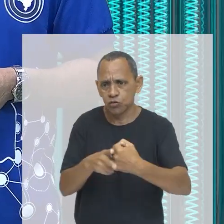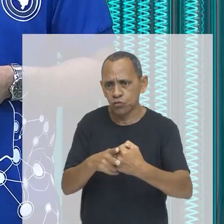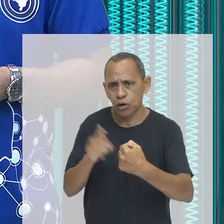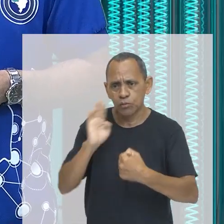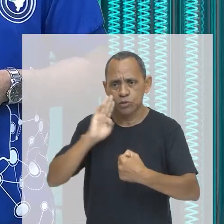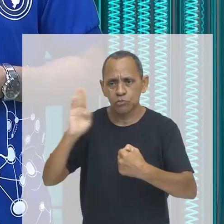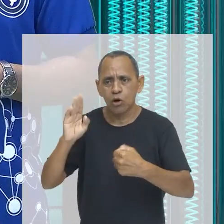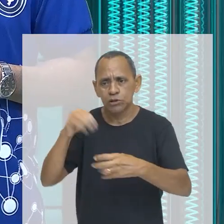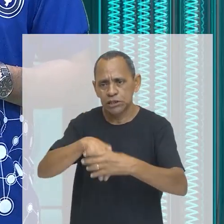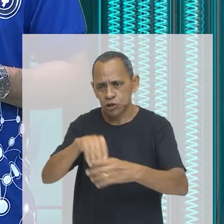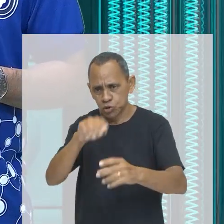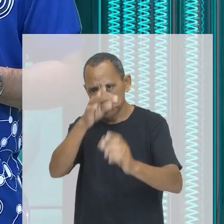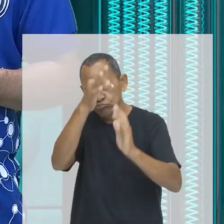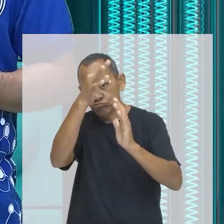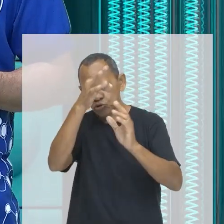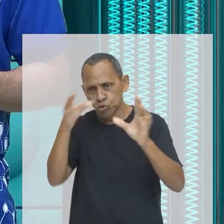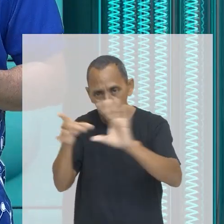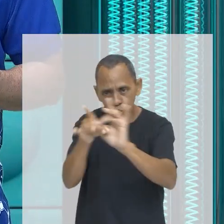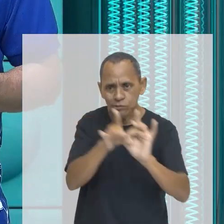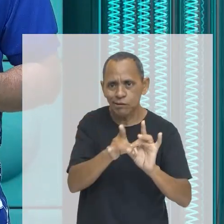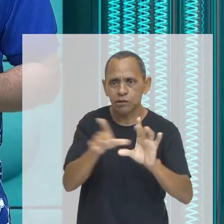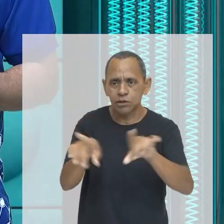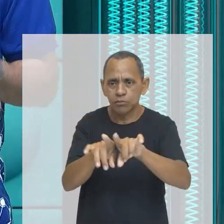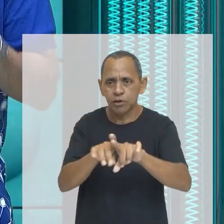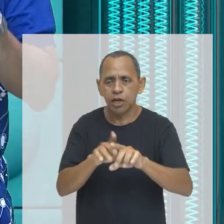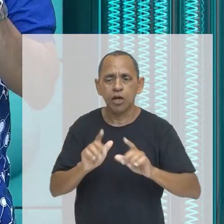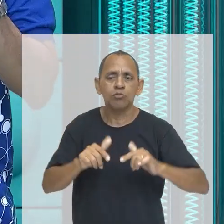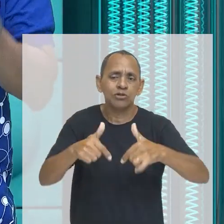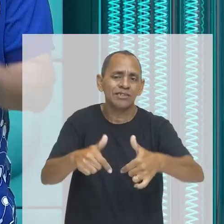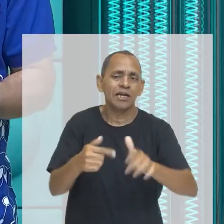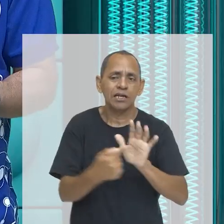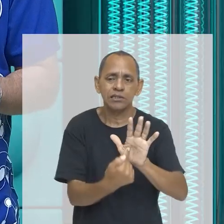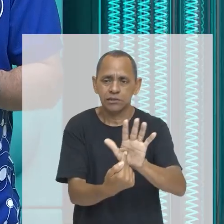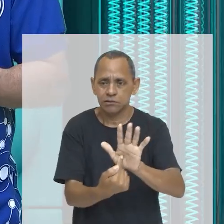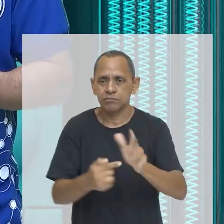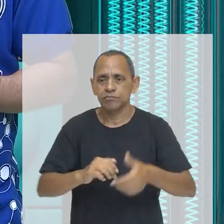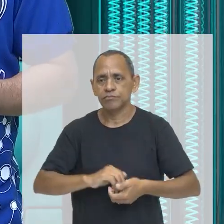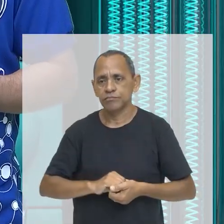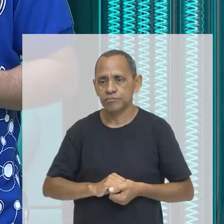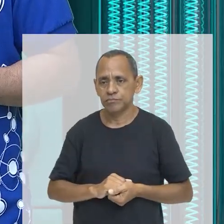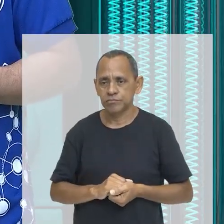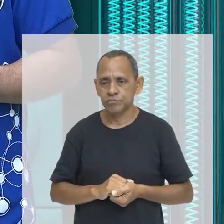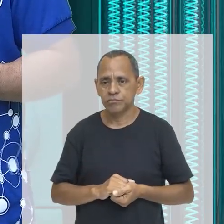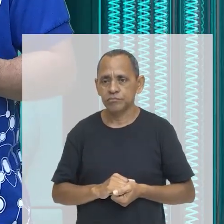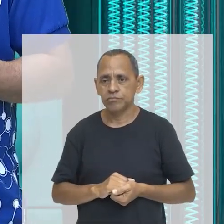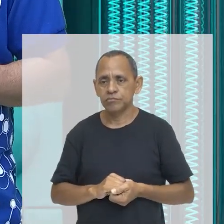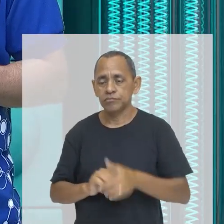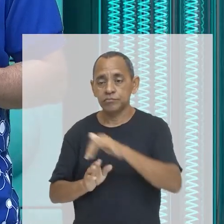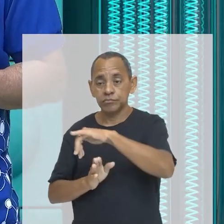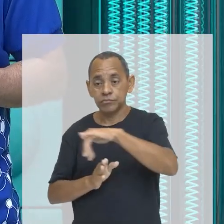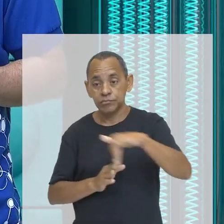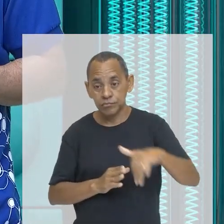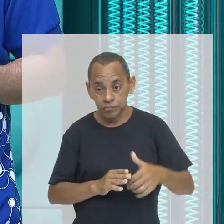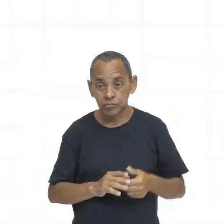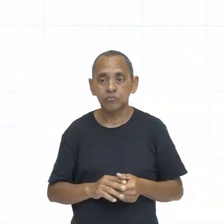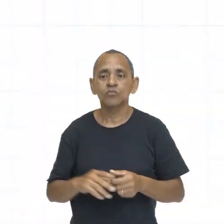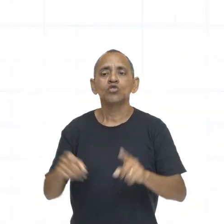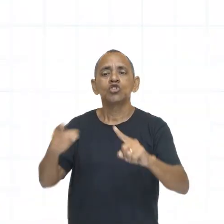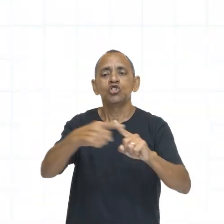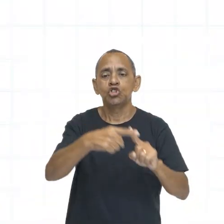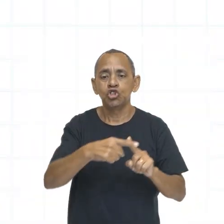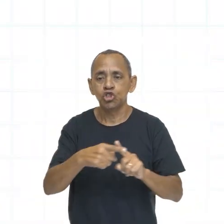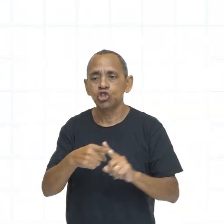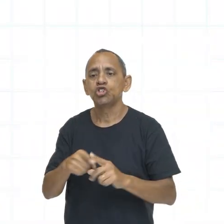daquele contexto que vai indicar a ação, ok? Vamos ver agora as formas negativas dessas frases com os verbos modais. Vamos